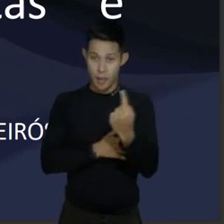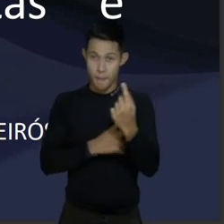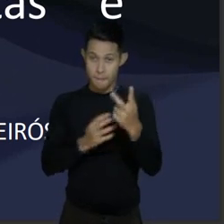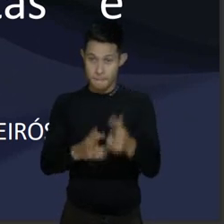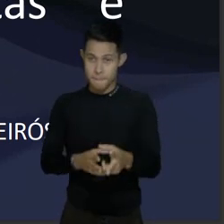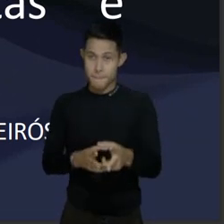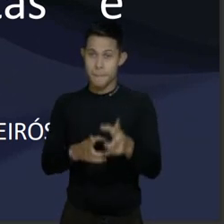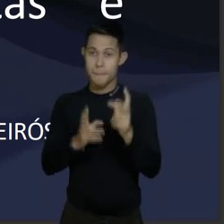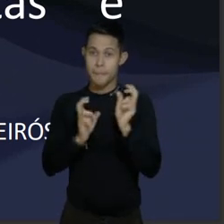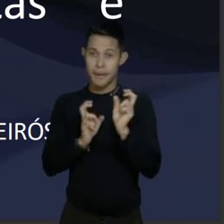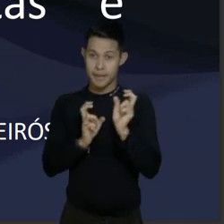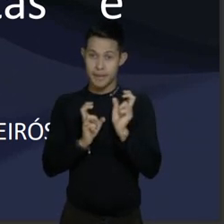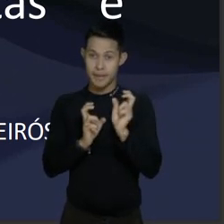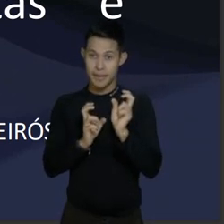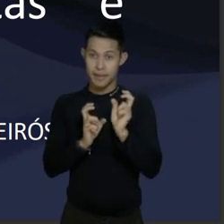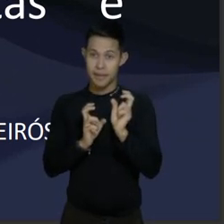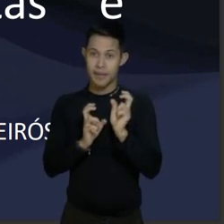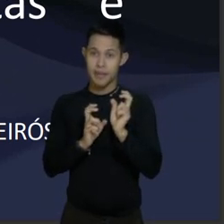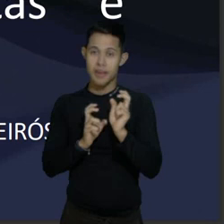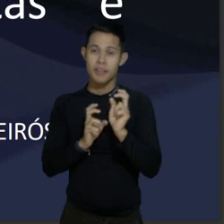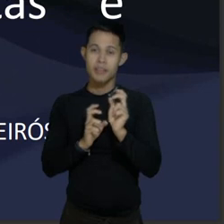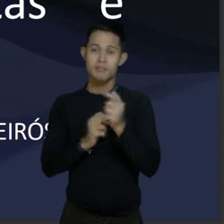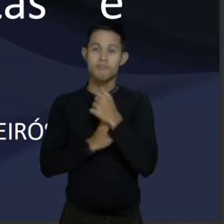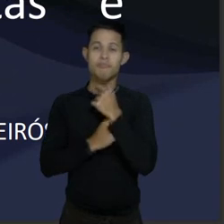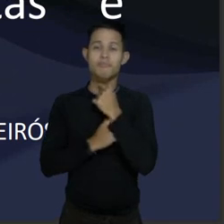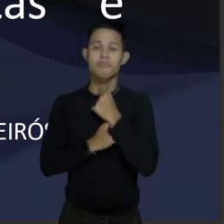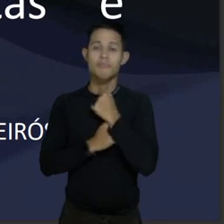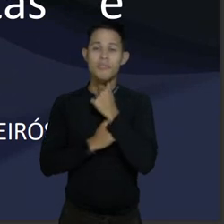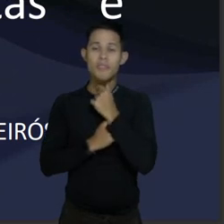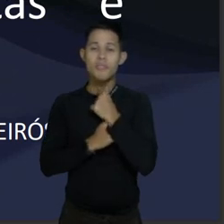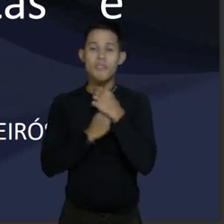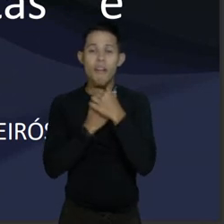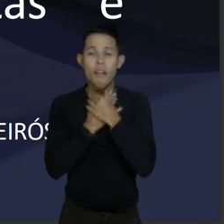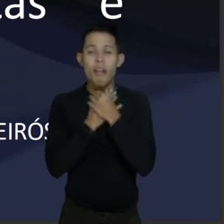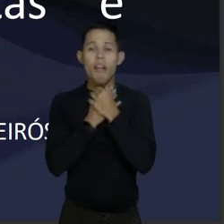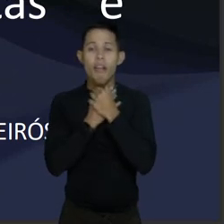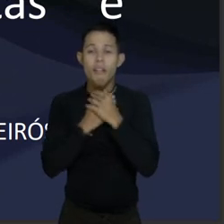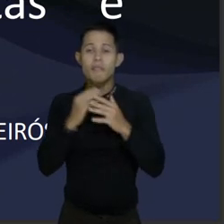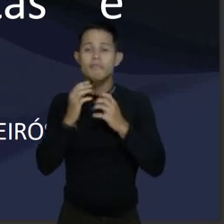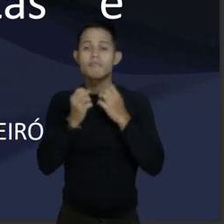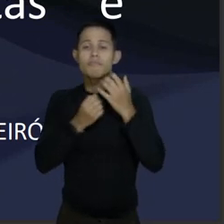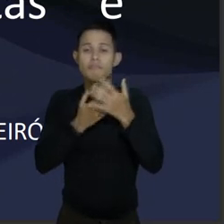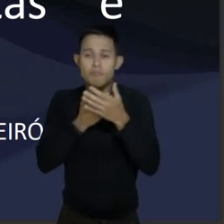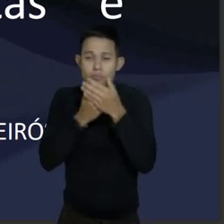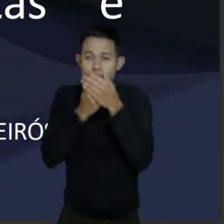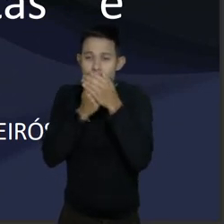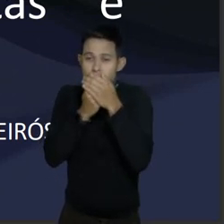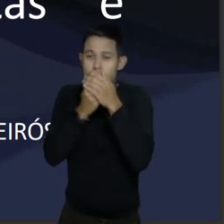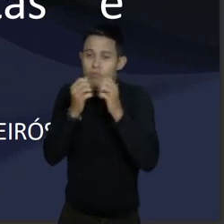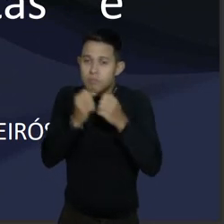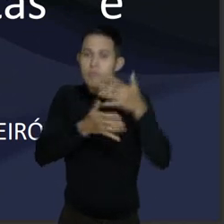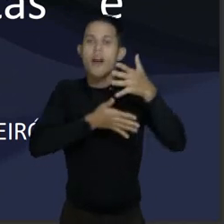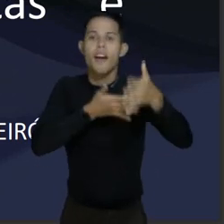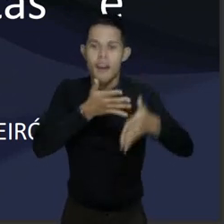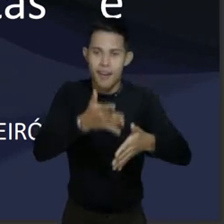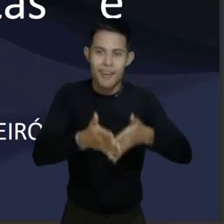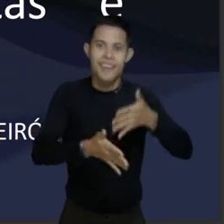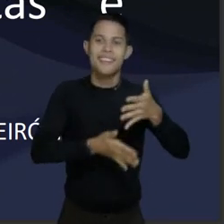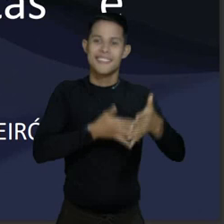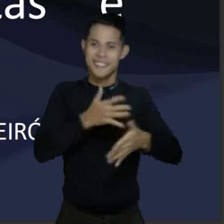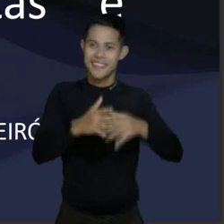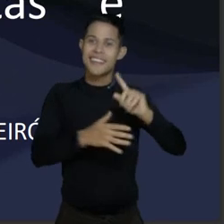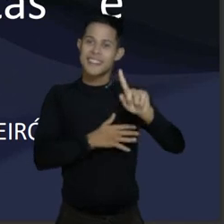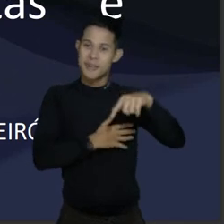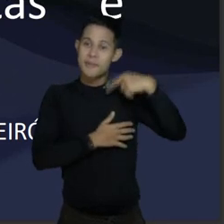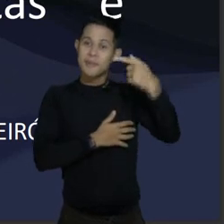percebe um ruído na garganta deles que de repente a gente